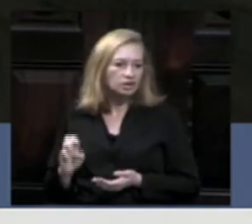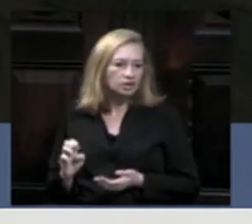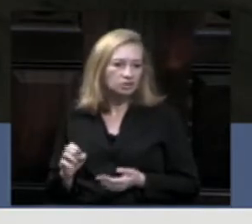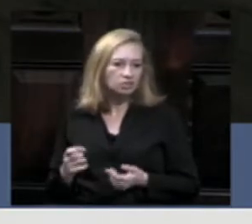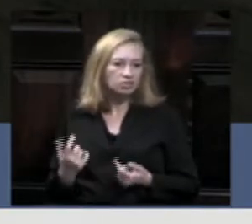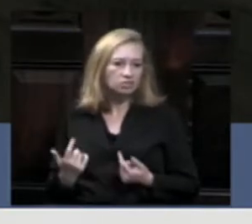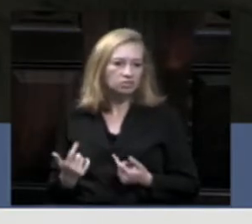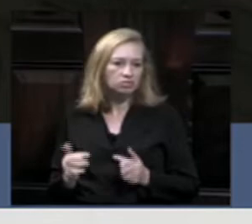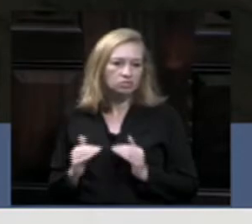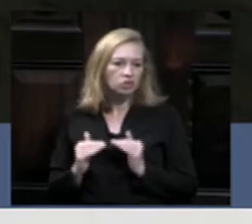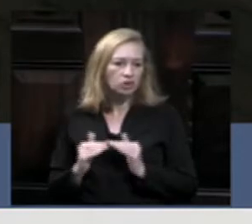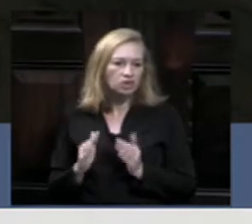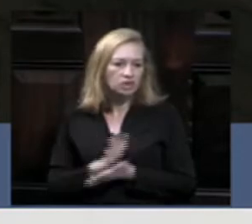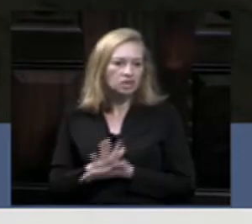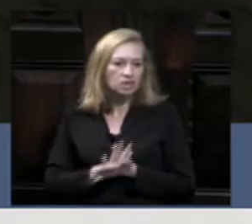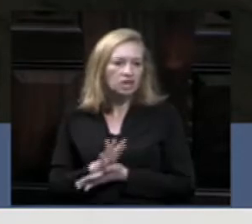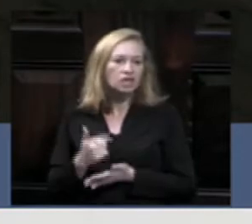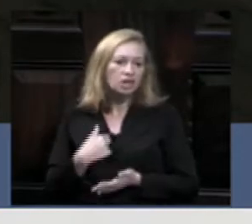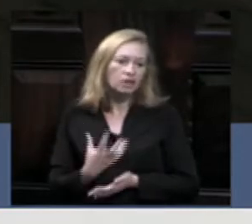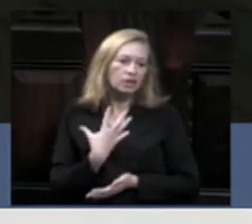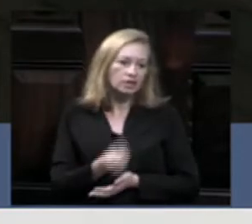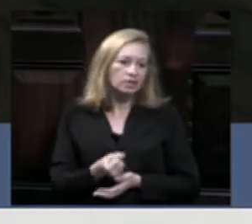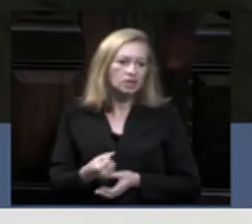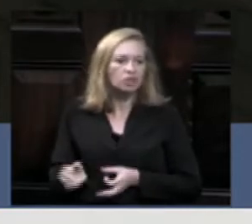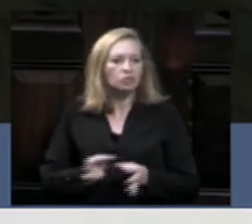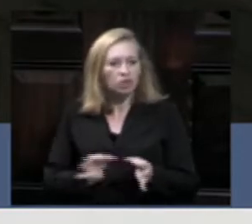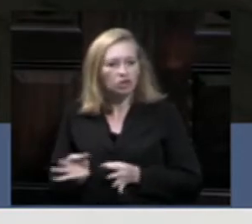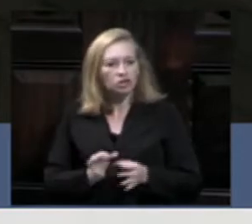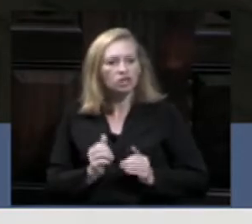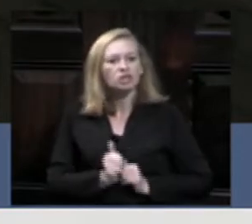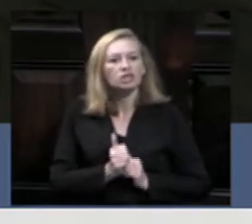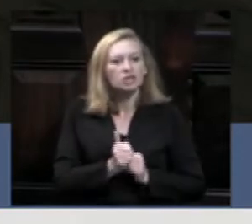municipais, o parecer favorável para que o projeto siga como